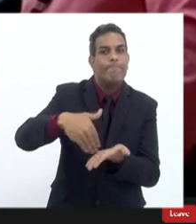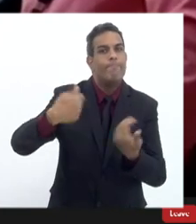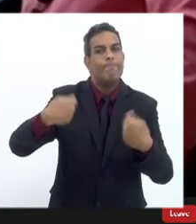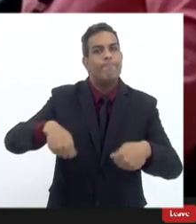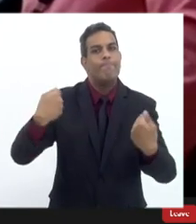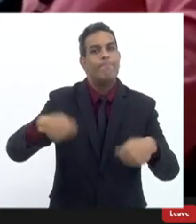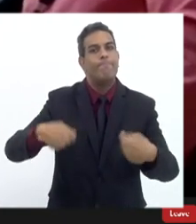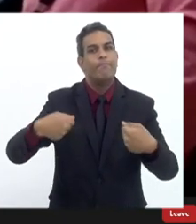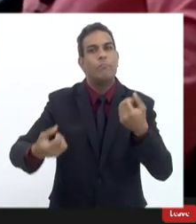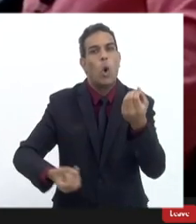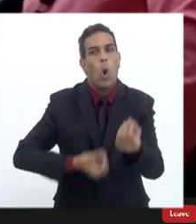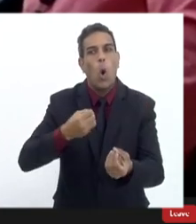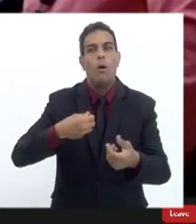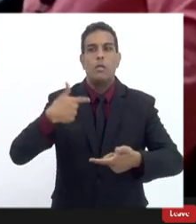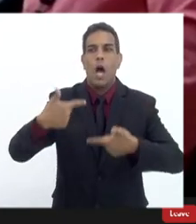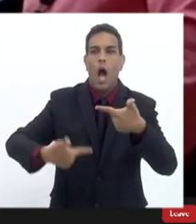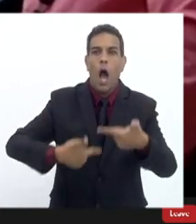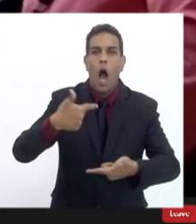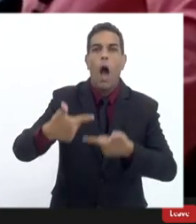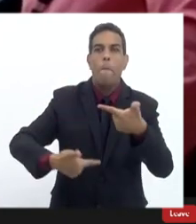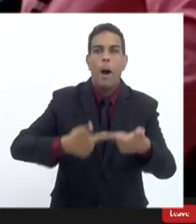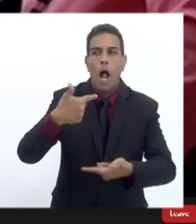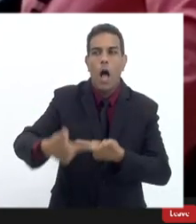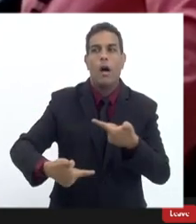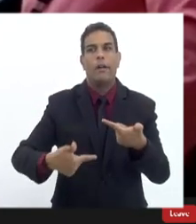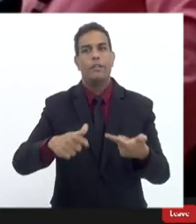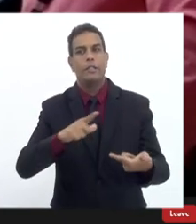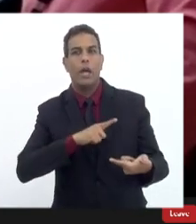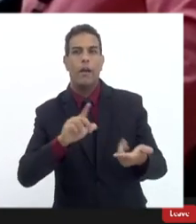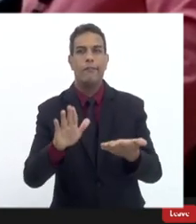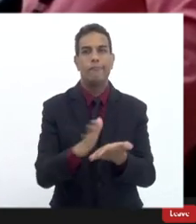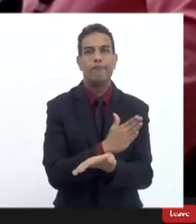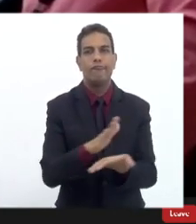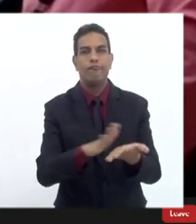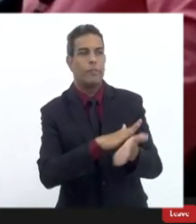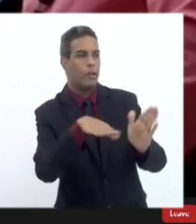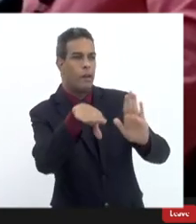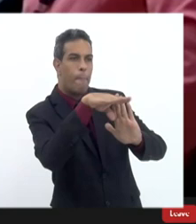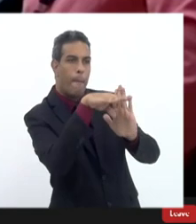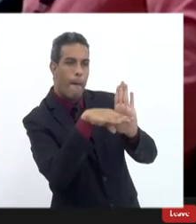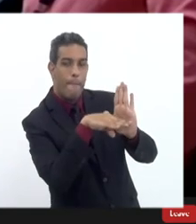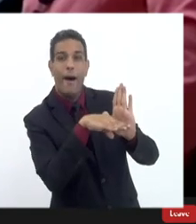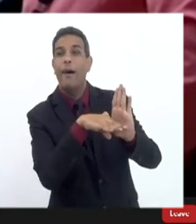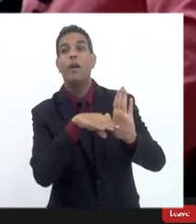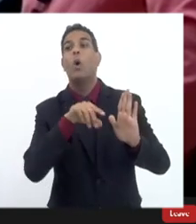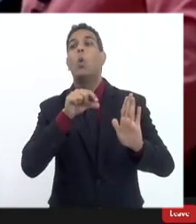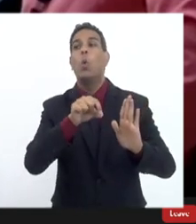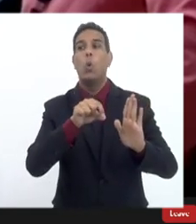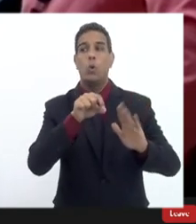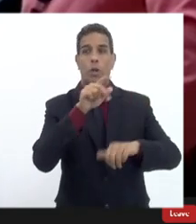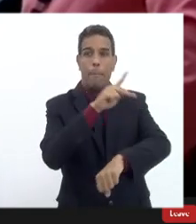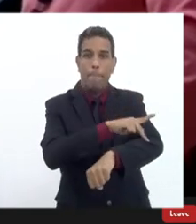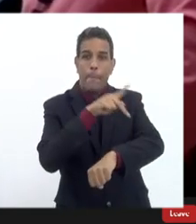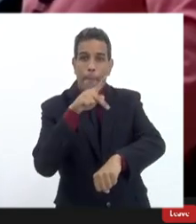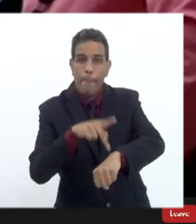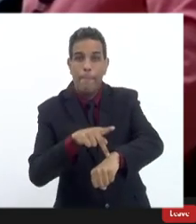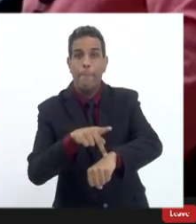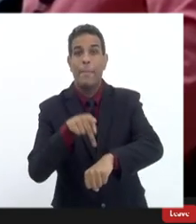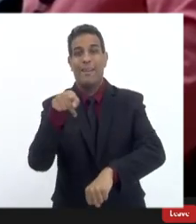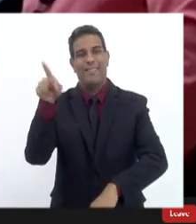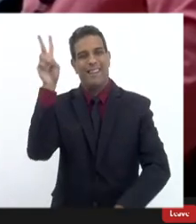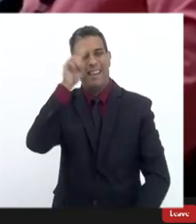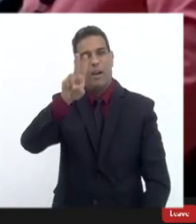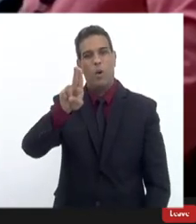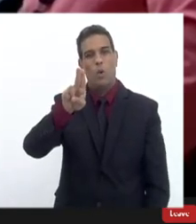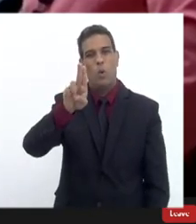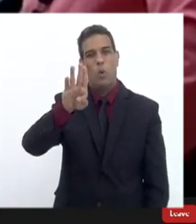a gente vem trabalhando aqui, tem alguns programas, a própria a UBS, o